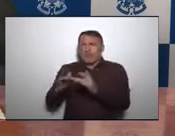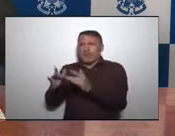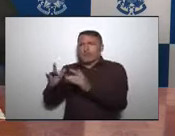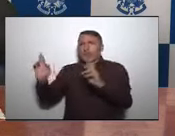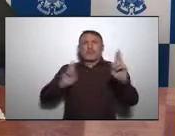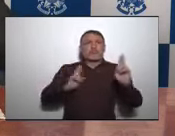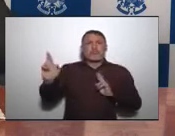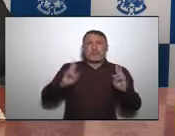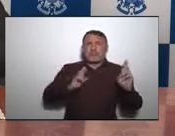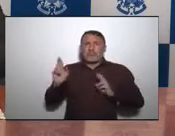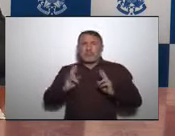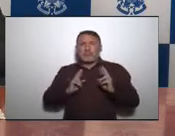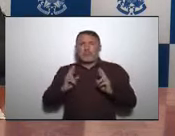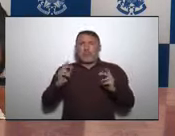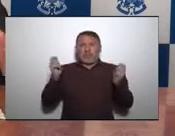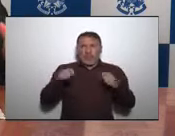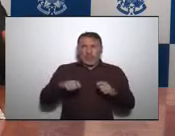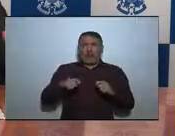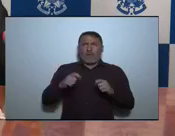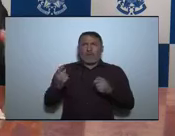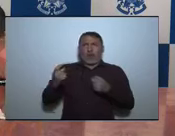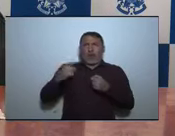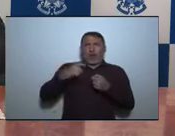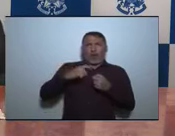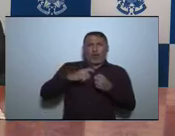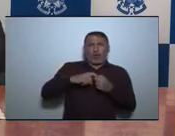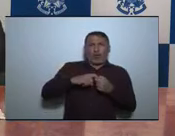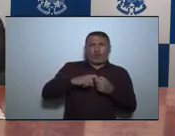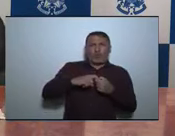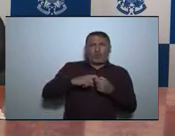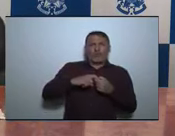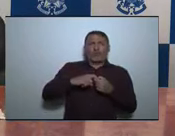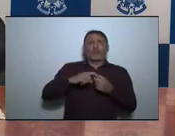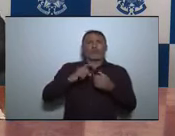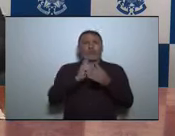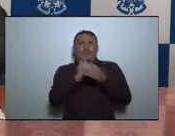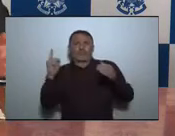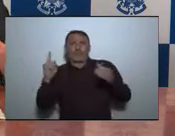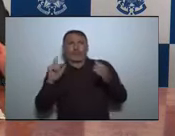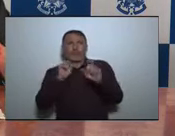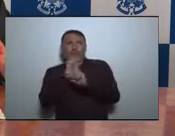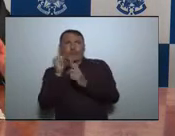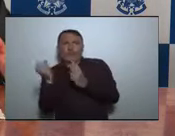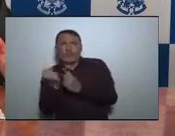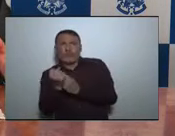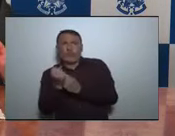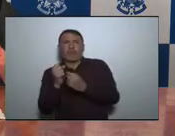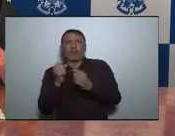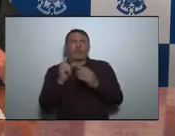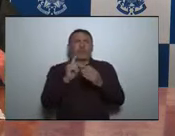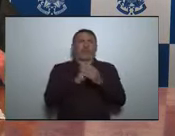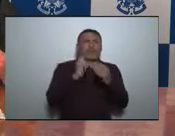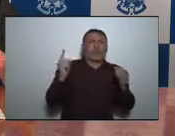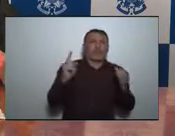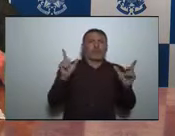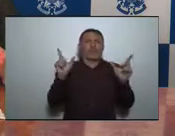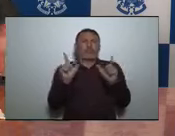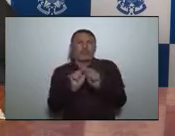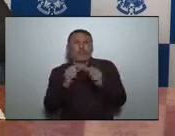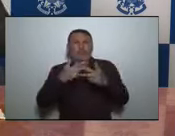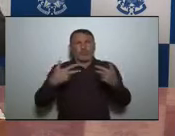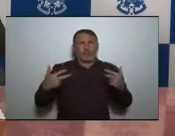alguma atividade econômica, mantendo o distanciamento social, o isolamento de grupo de risco e a não aglomeração, por exemplo, no transporte